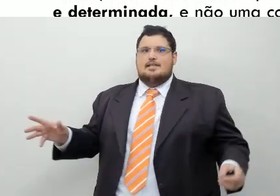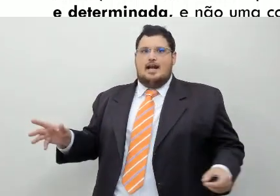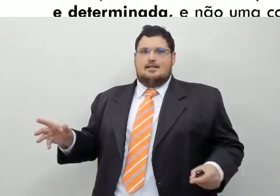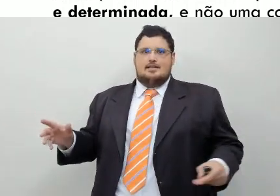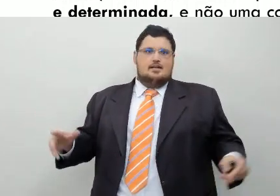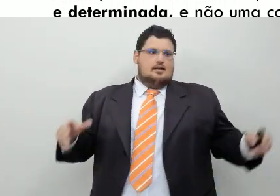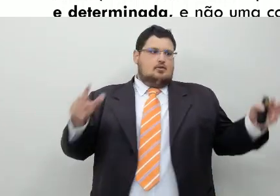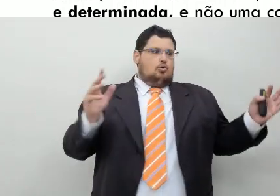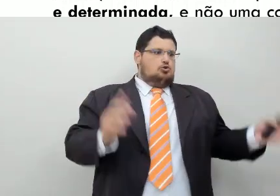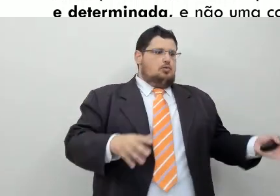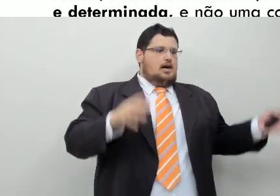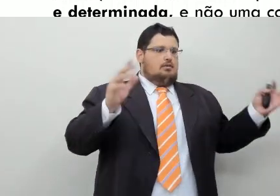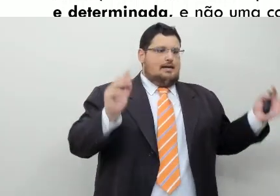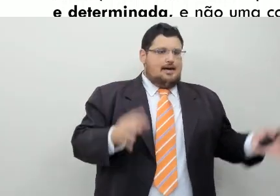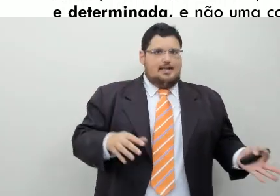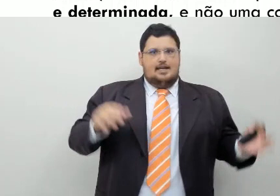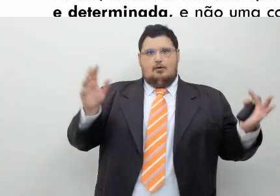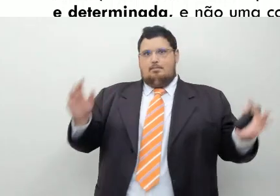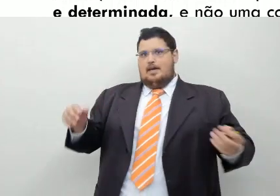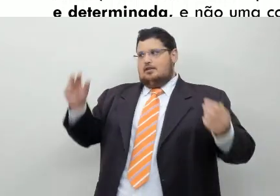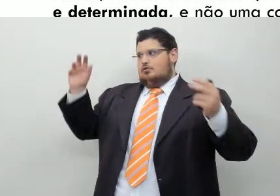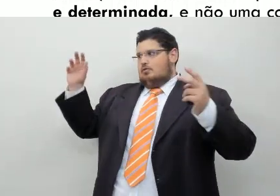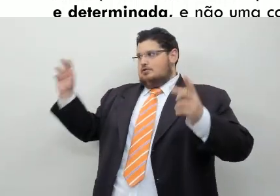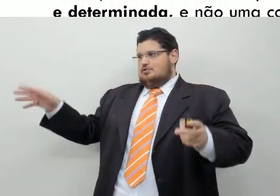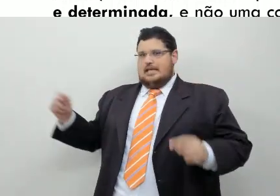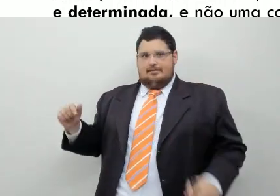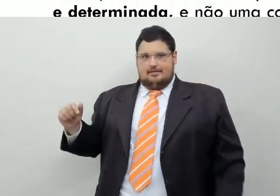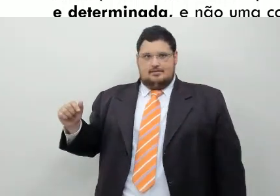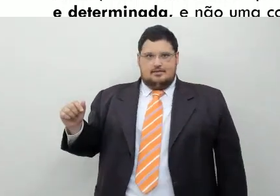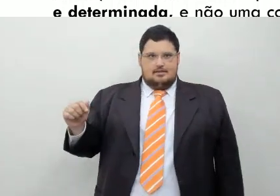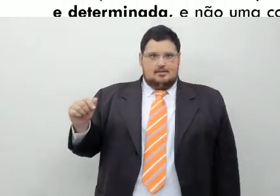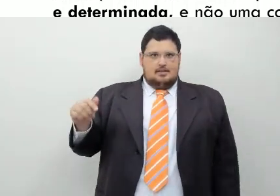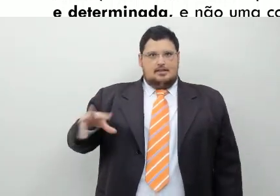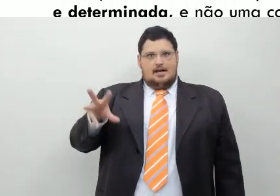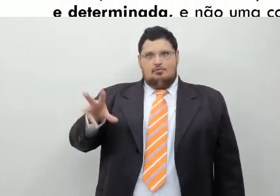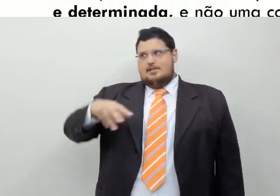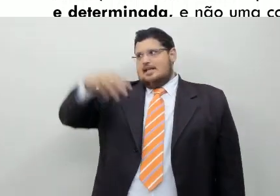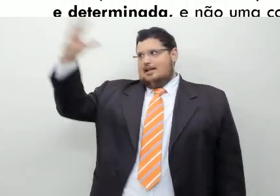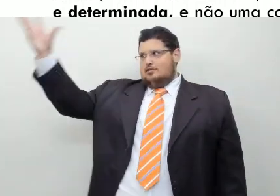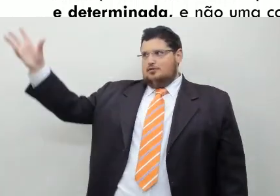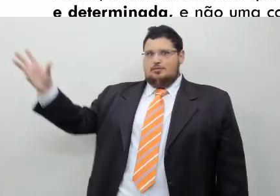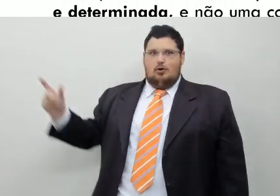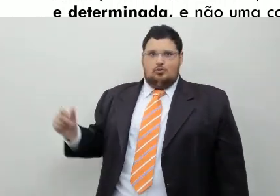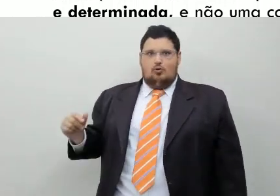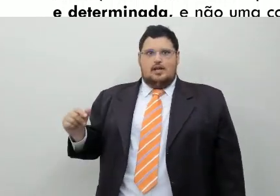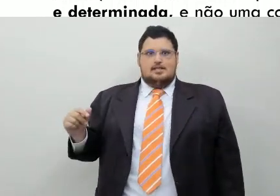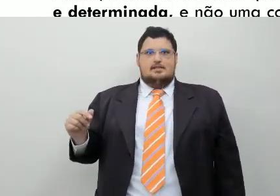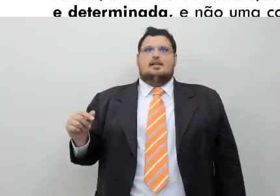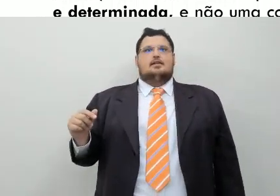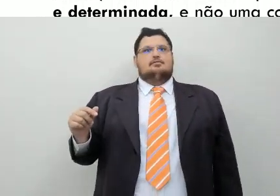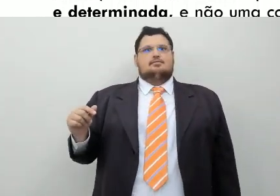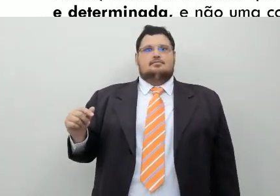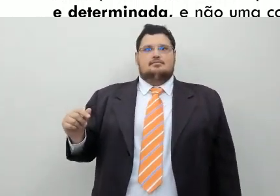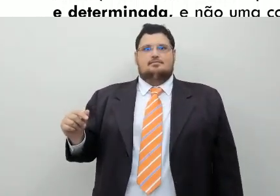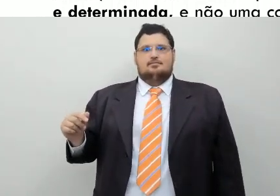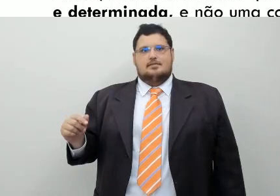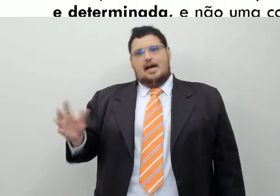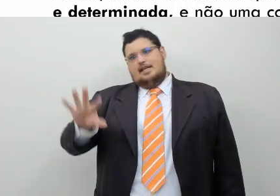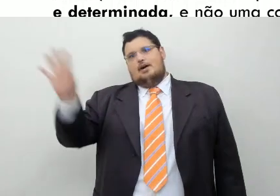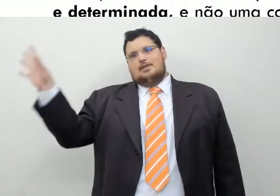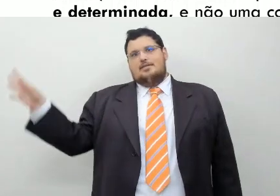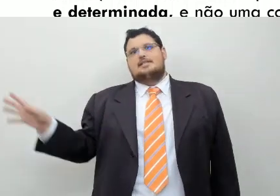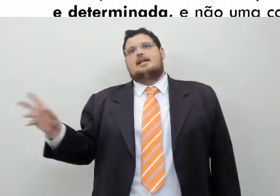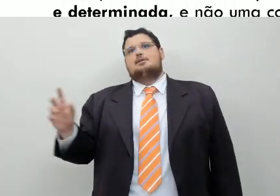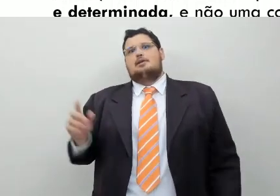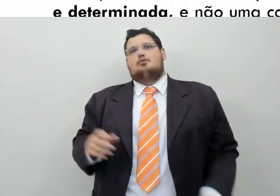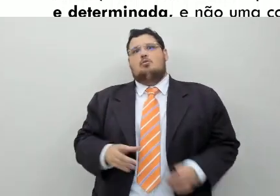pessoas certas. O João, a Maria, o Pedro, a Josefa. Não o estádio de futebol do Corinthians inteiro. Daí não,